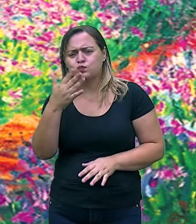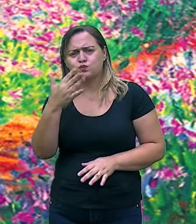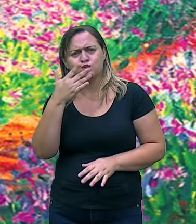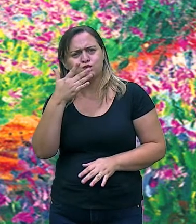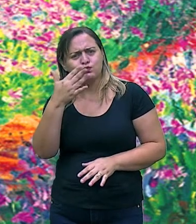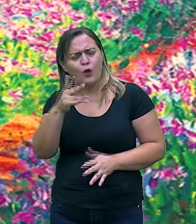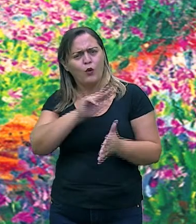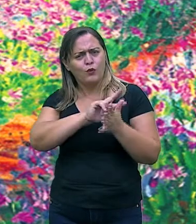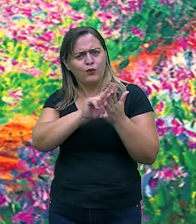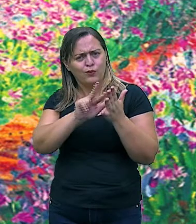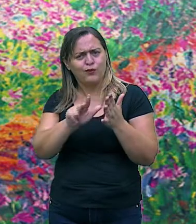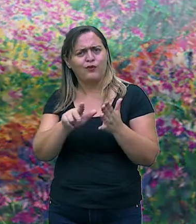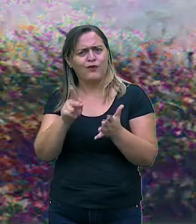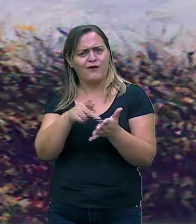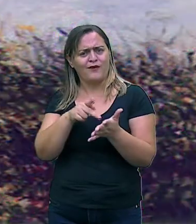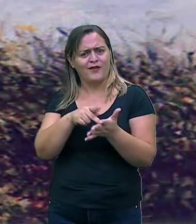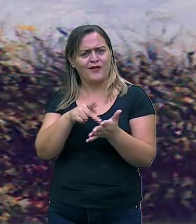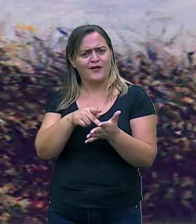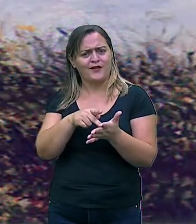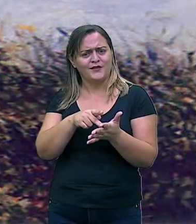pintar a água e as plantas?